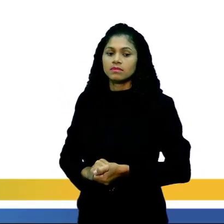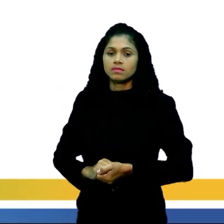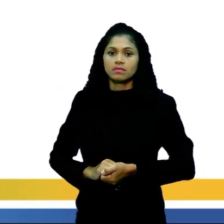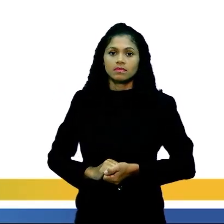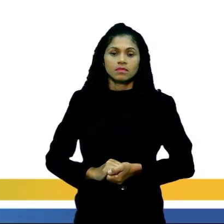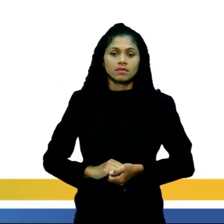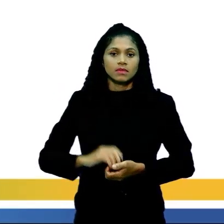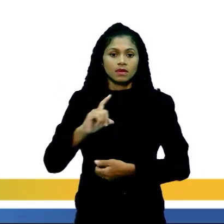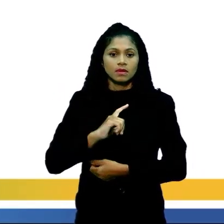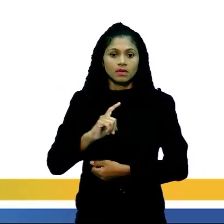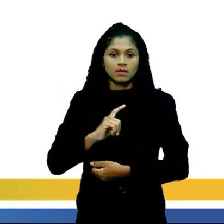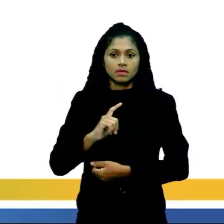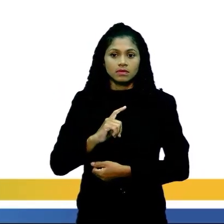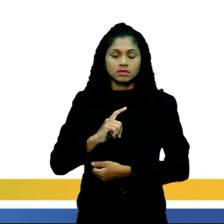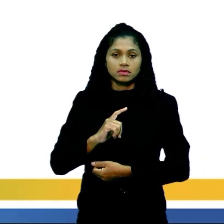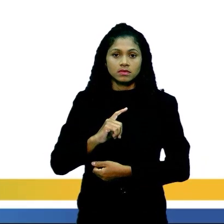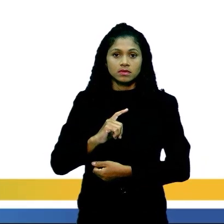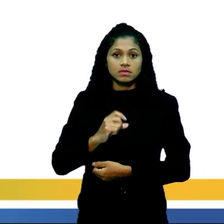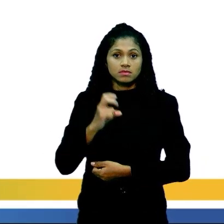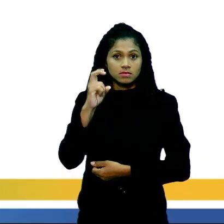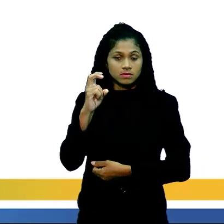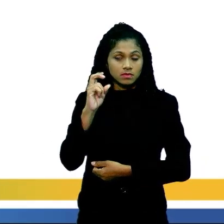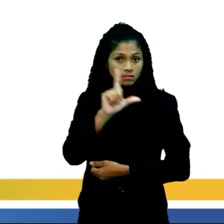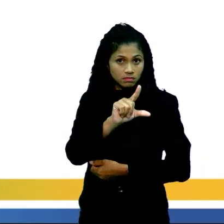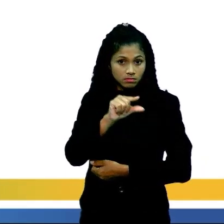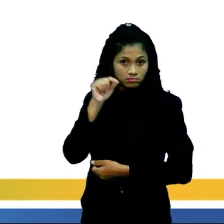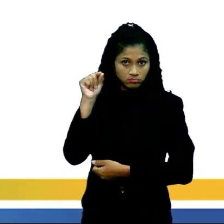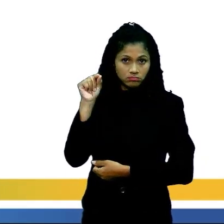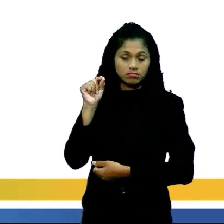caso nós vamos ter 5 alternativas.